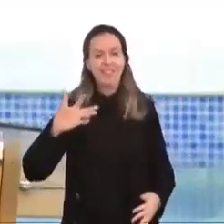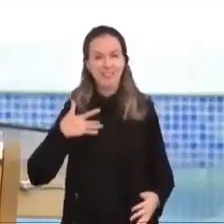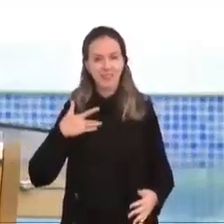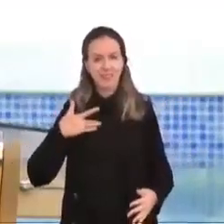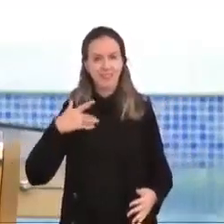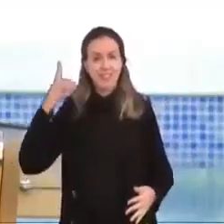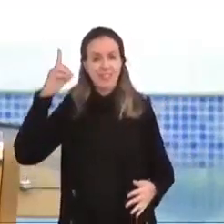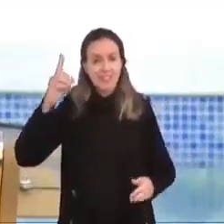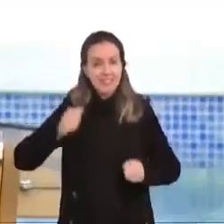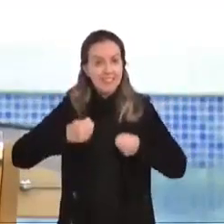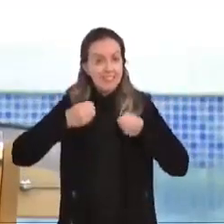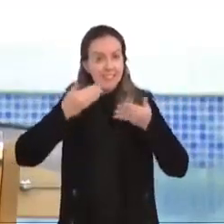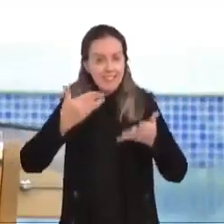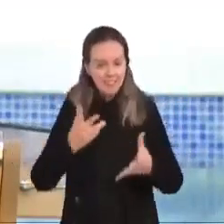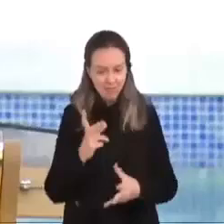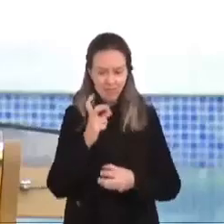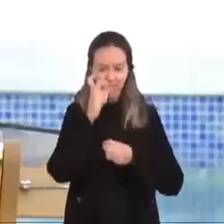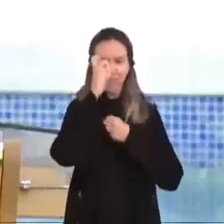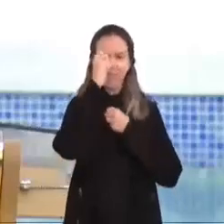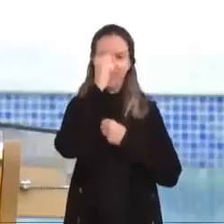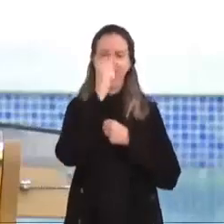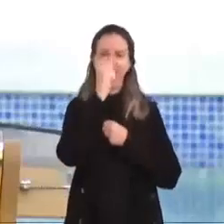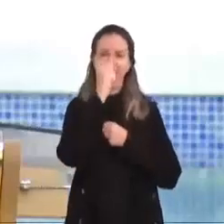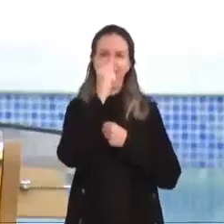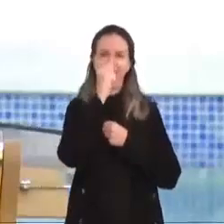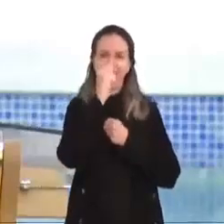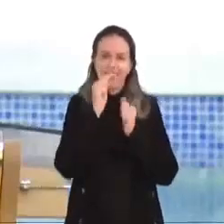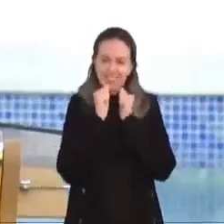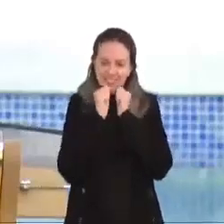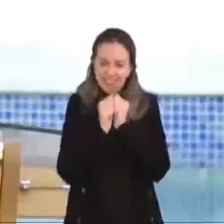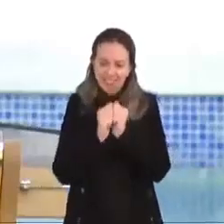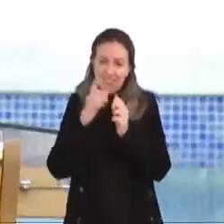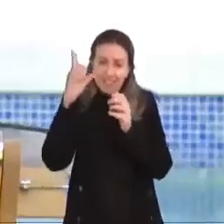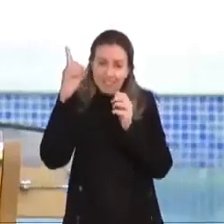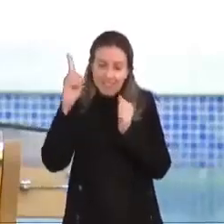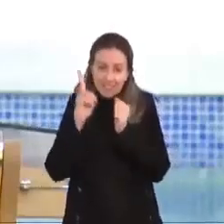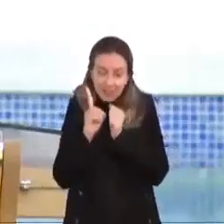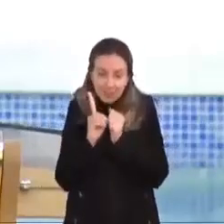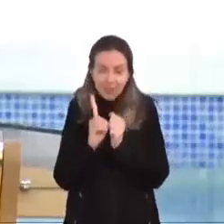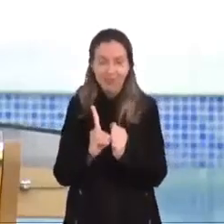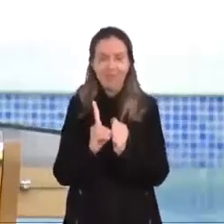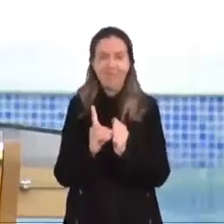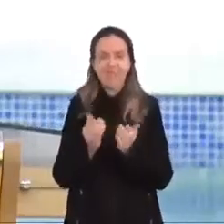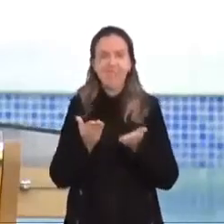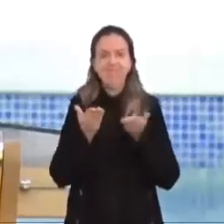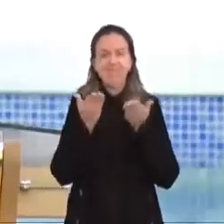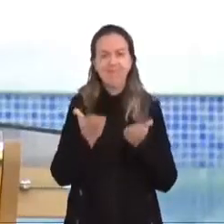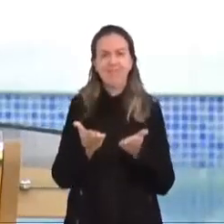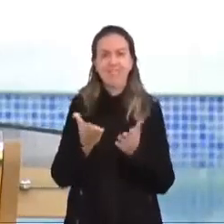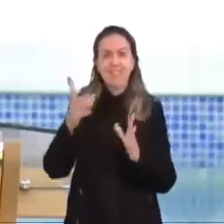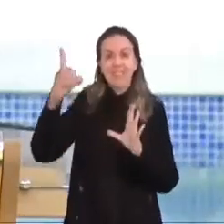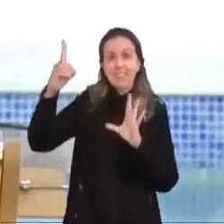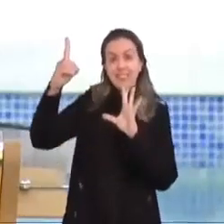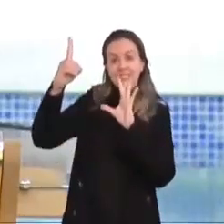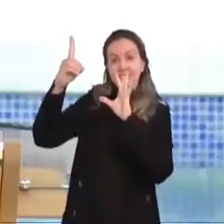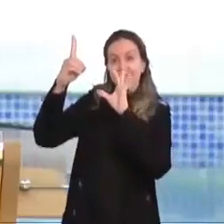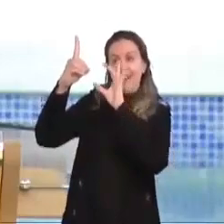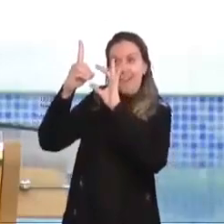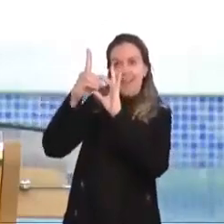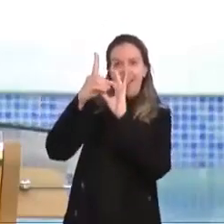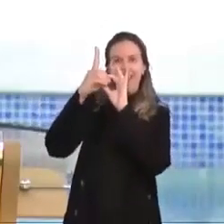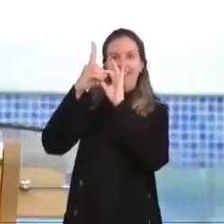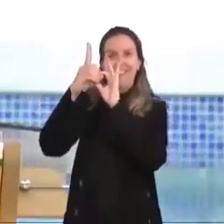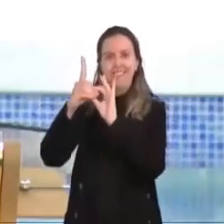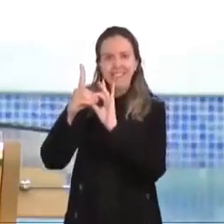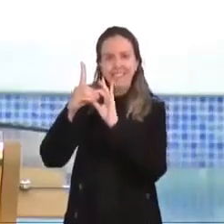lhes faltará a certeza de que eu tenho estabelecido um pacto eterno